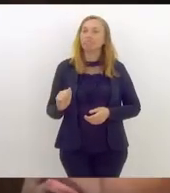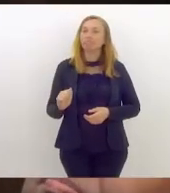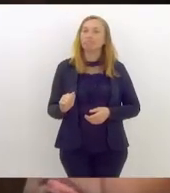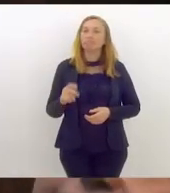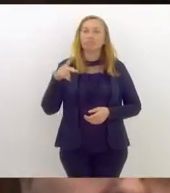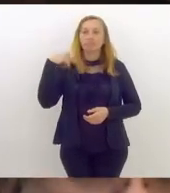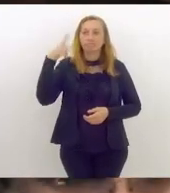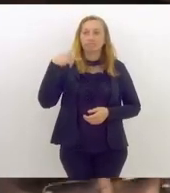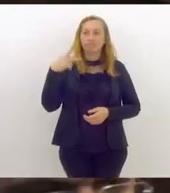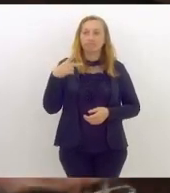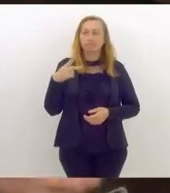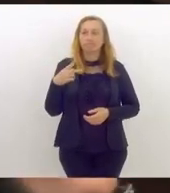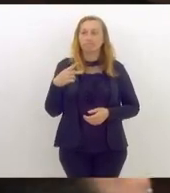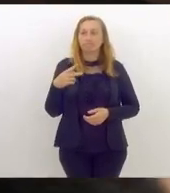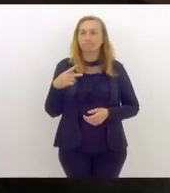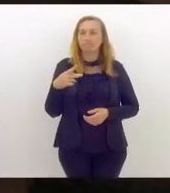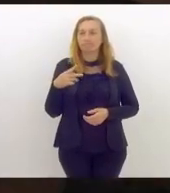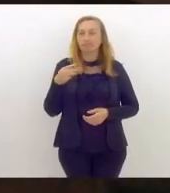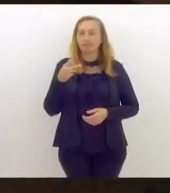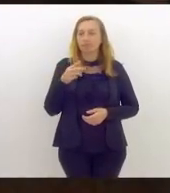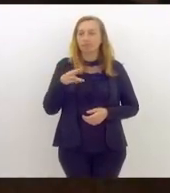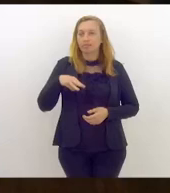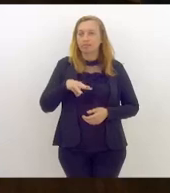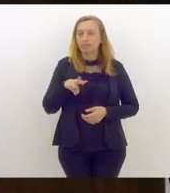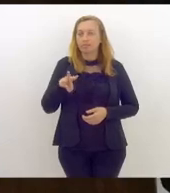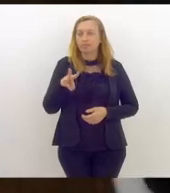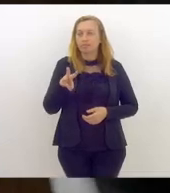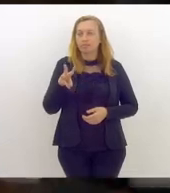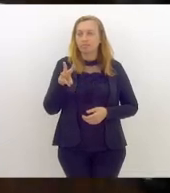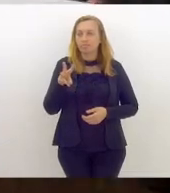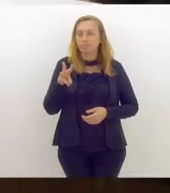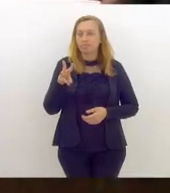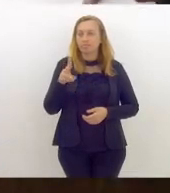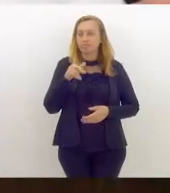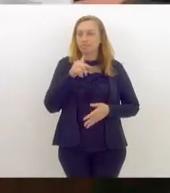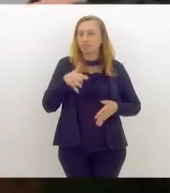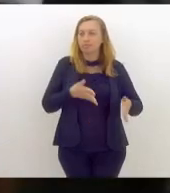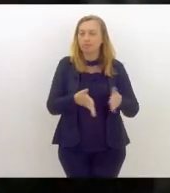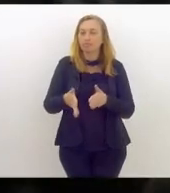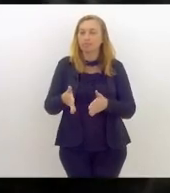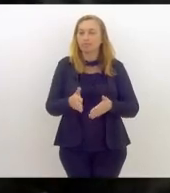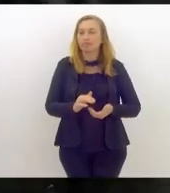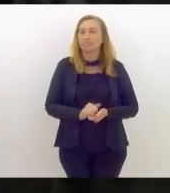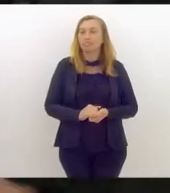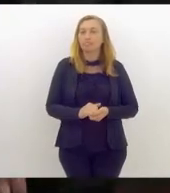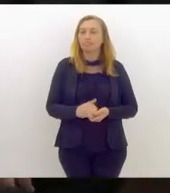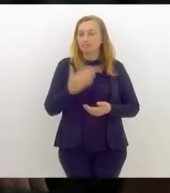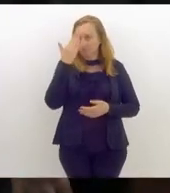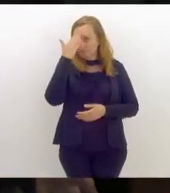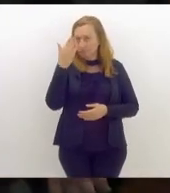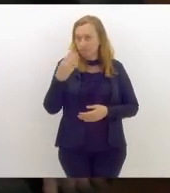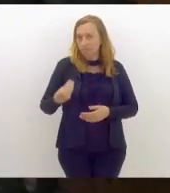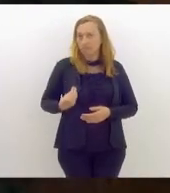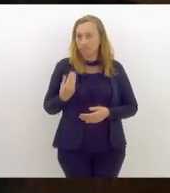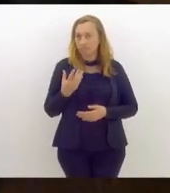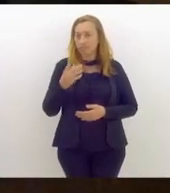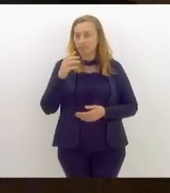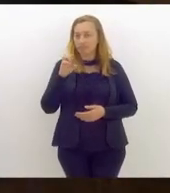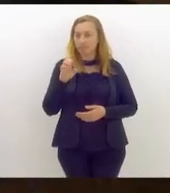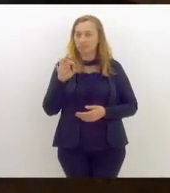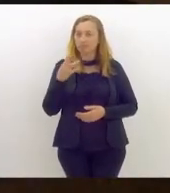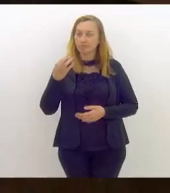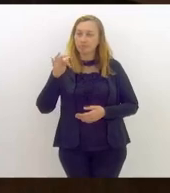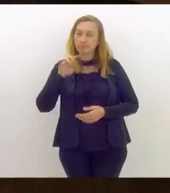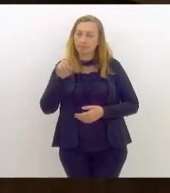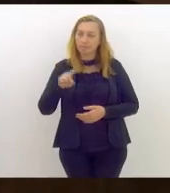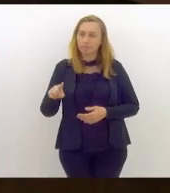de Três Rios. Bogossian. Mulher mais votada em Três Rios. Então, agradecer aí a presença da Beatriz